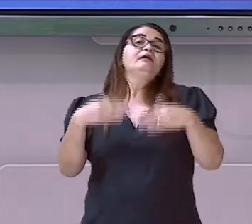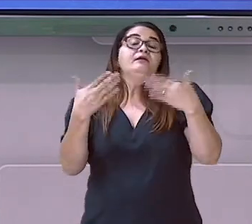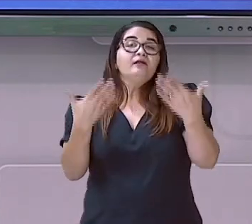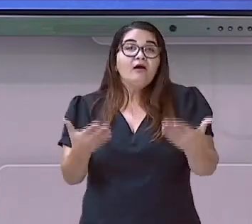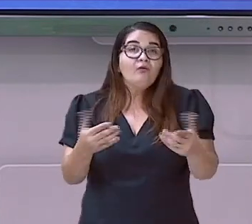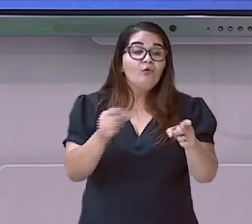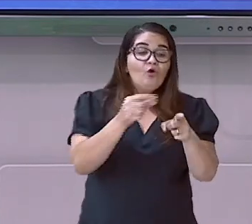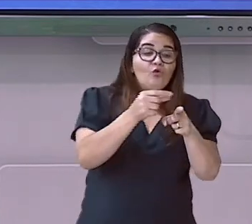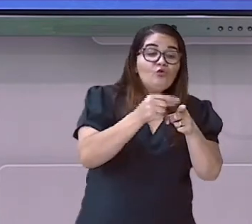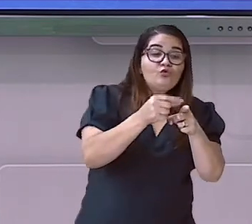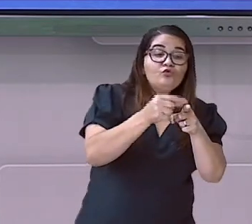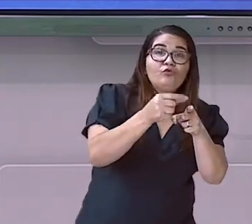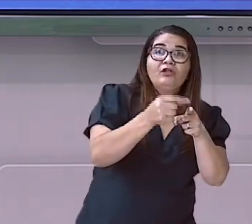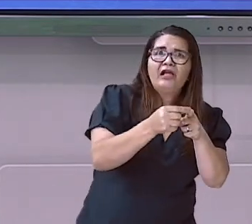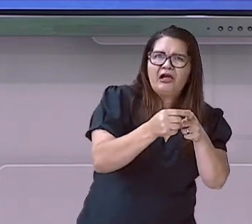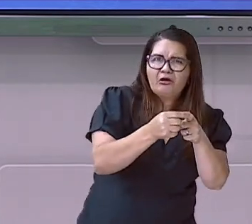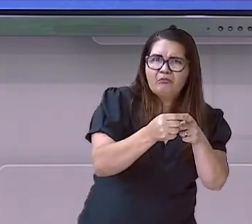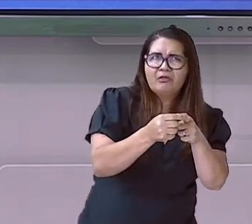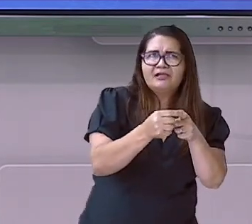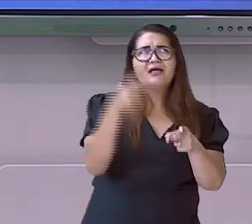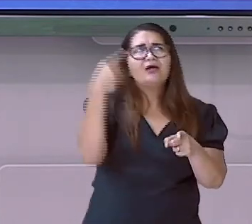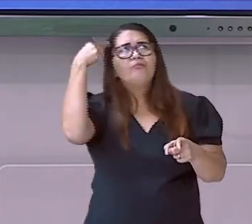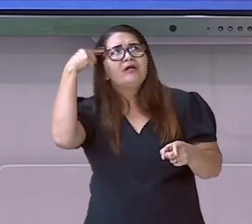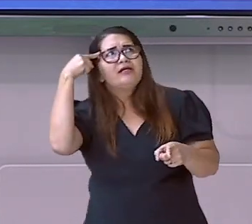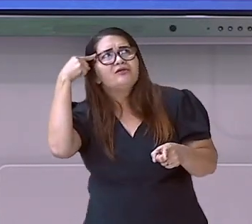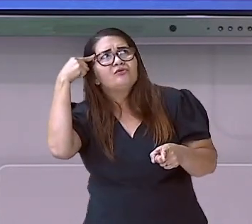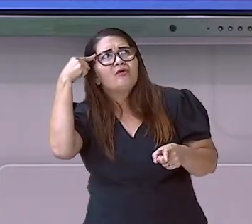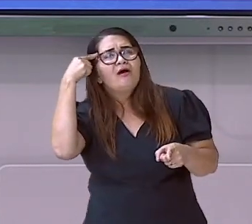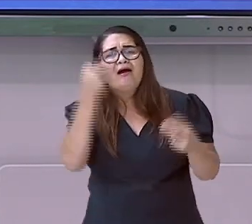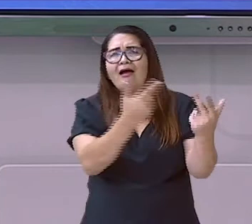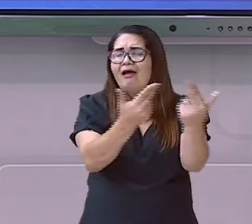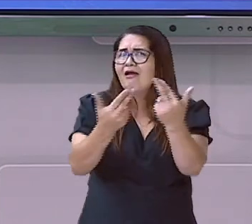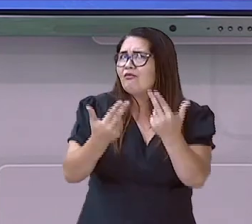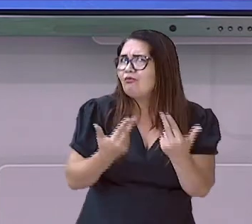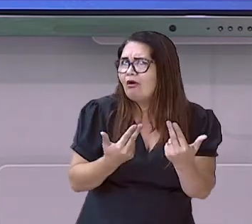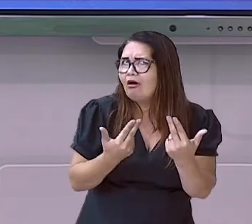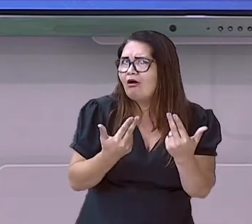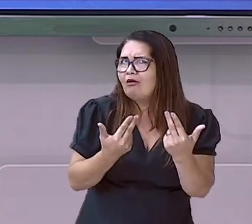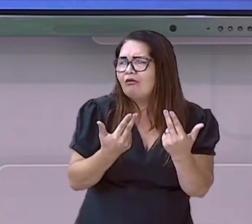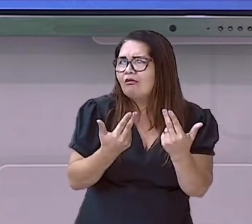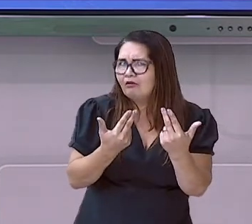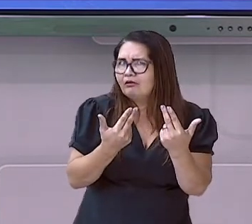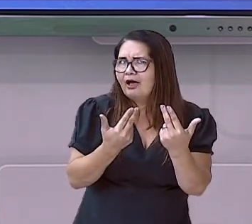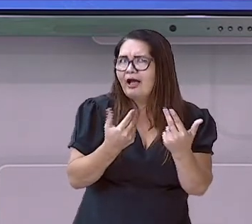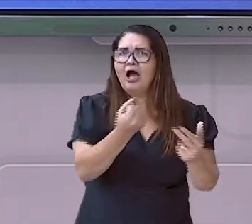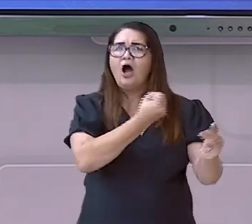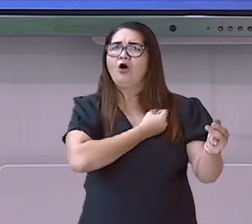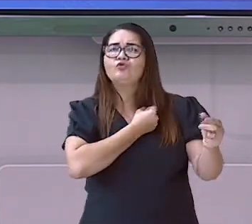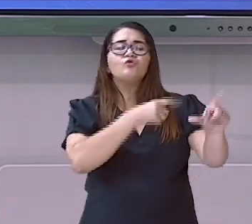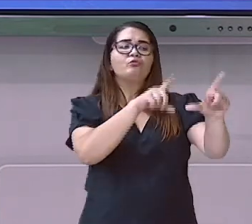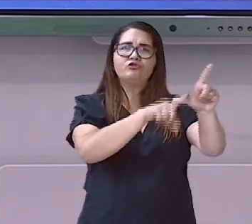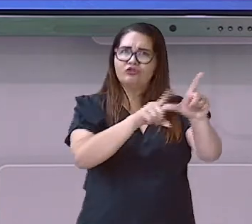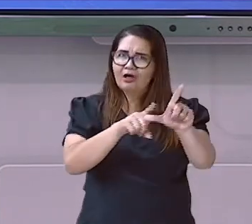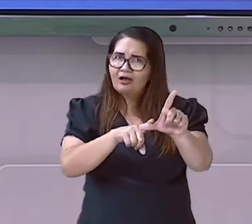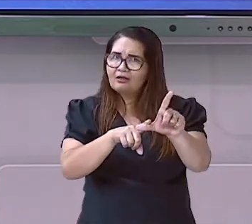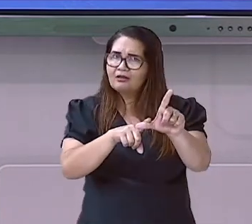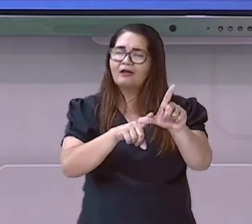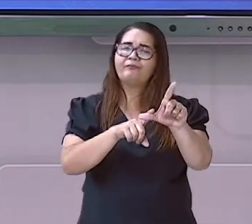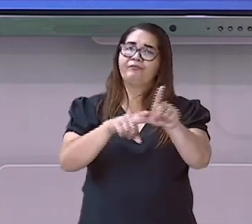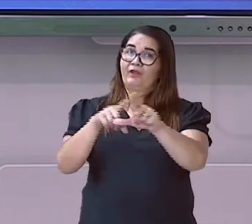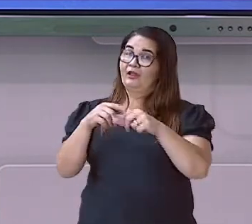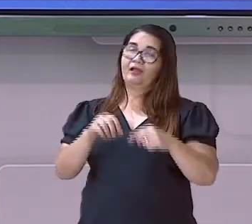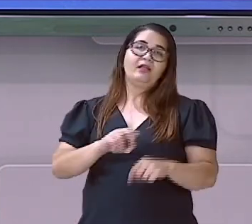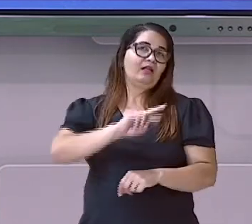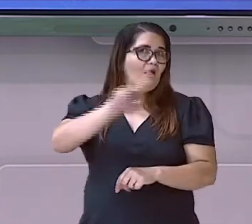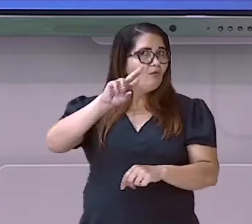iguais ao número de letras que eu tenho em uma palavra? Não, infelizmente não. Mas para isso nós temos